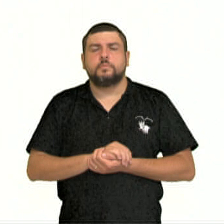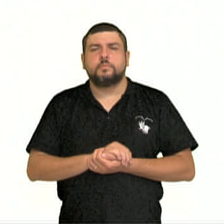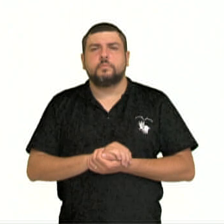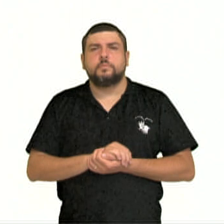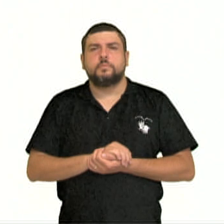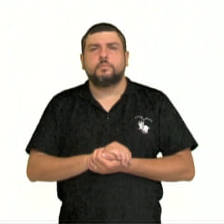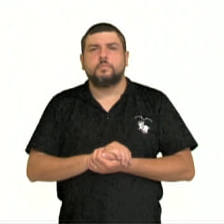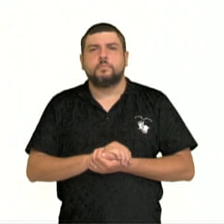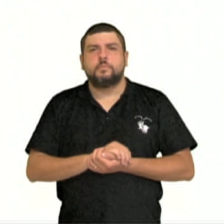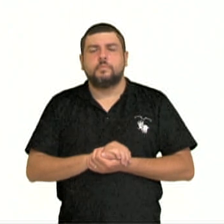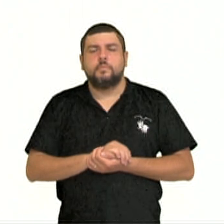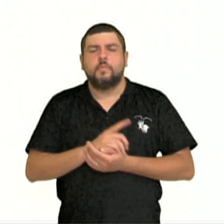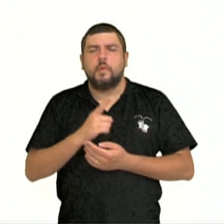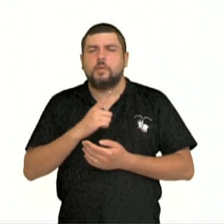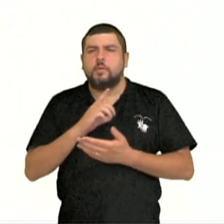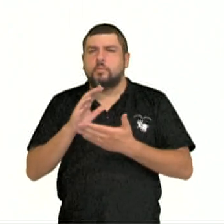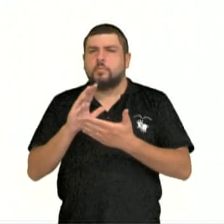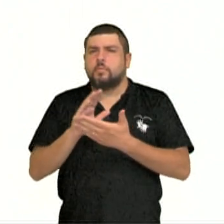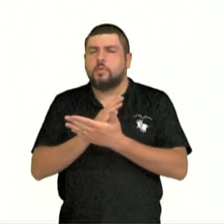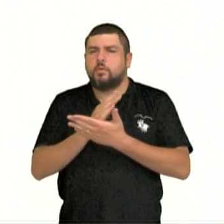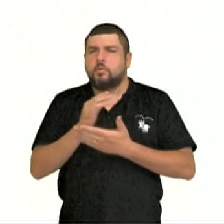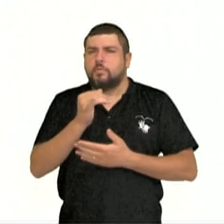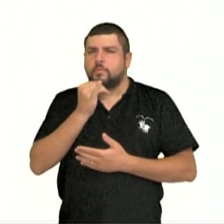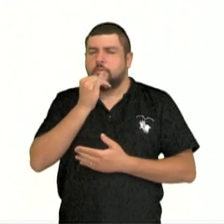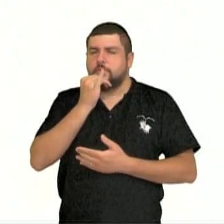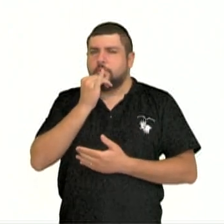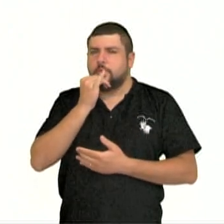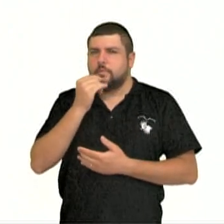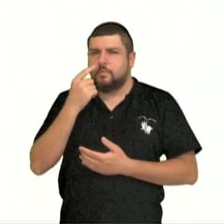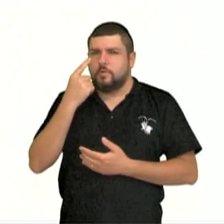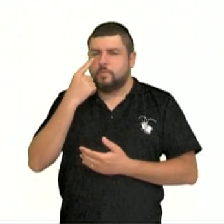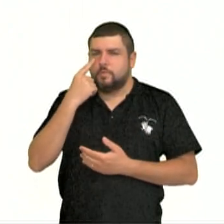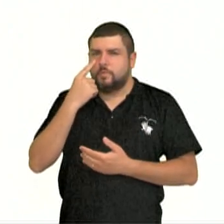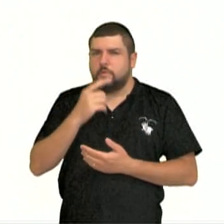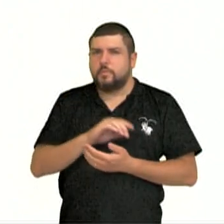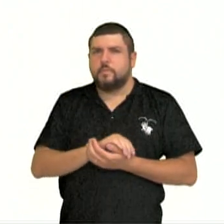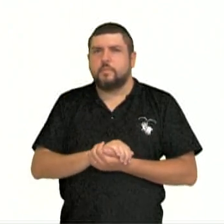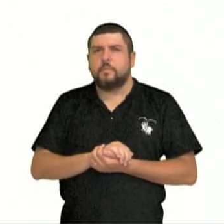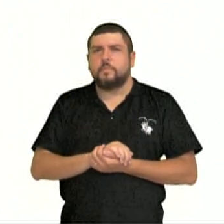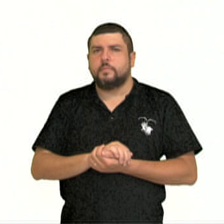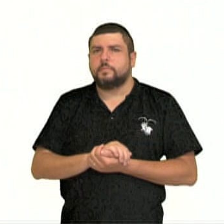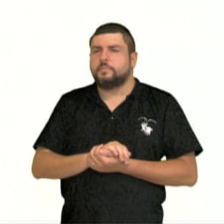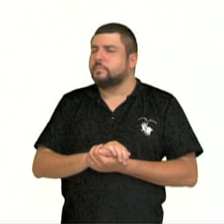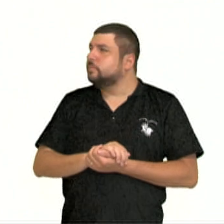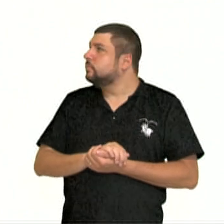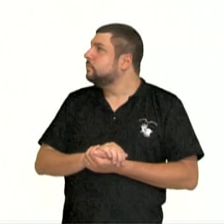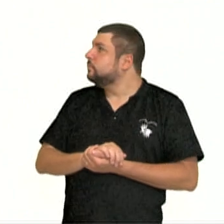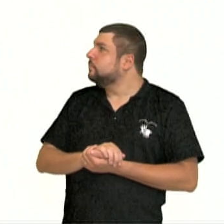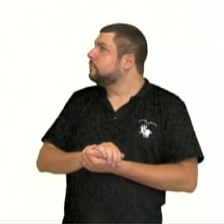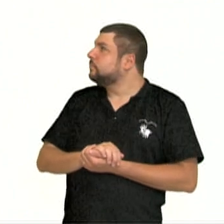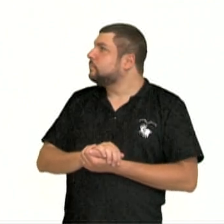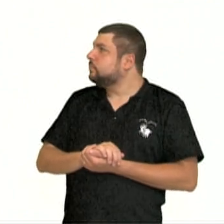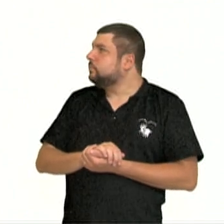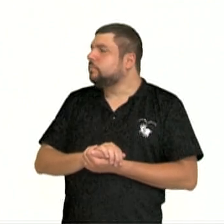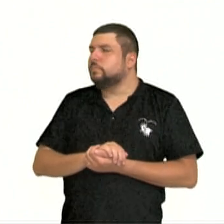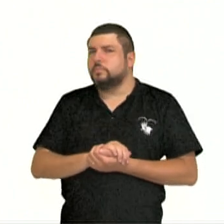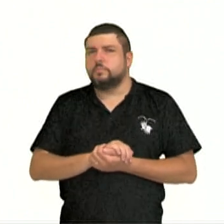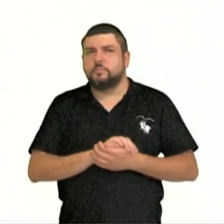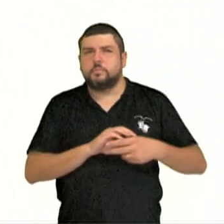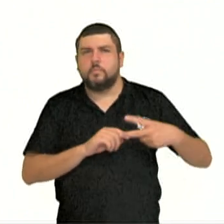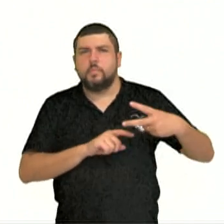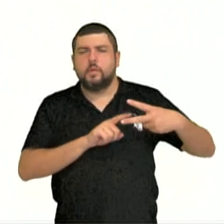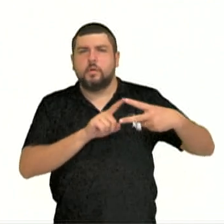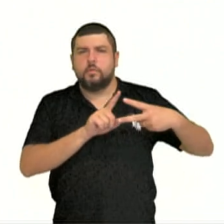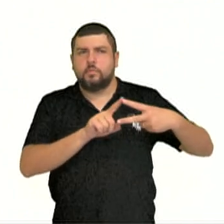Trouxe aqui alguns exemplos de modal verbs. Nós temos o may e o might. O may, ele pode ser